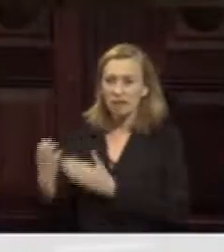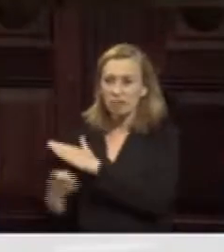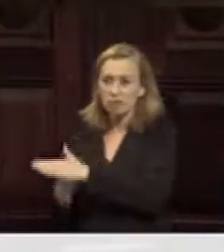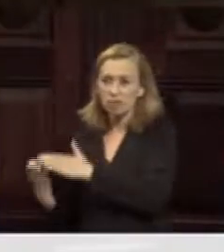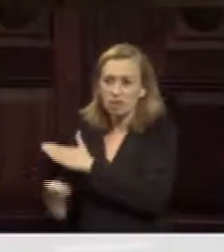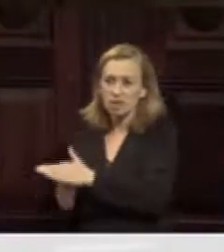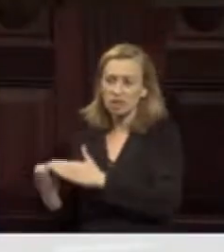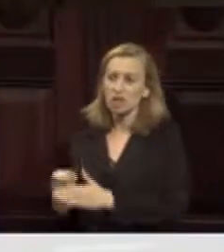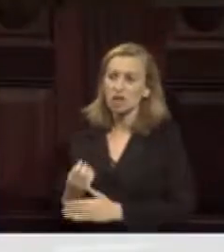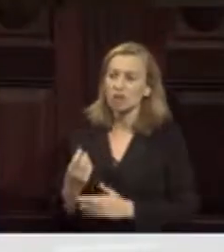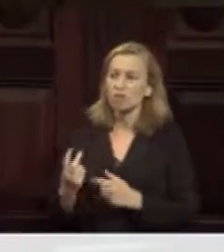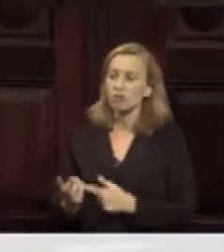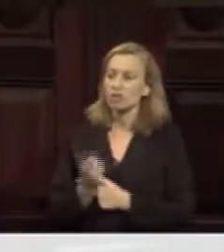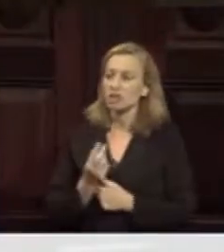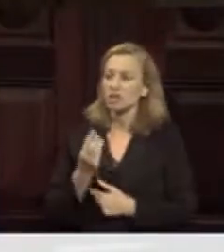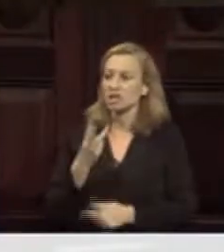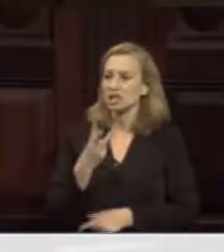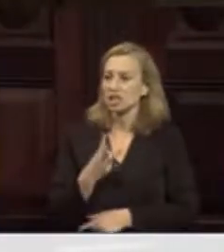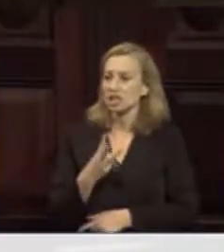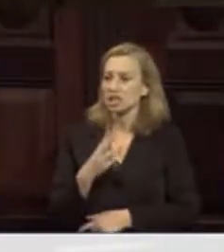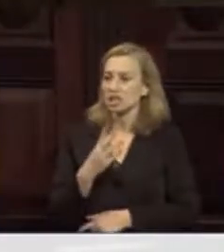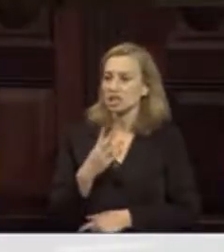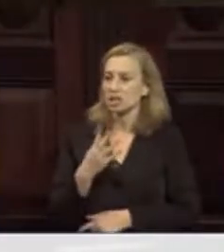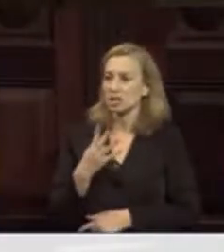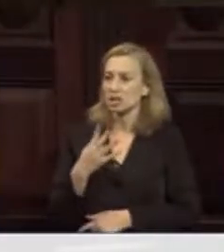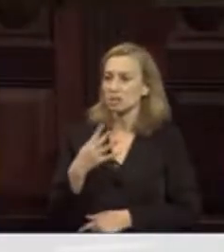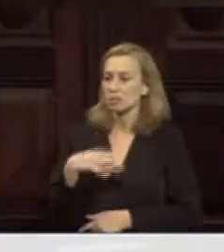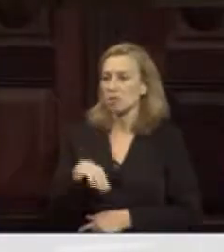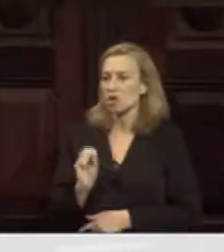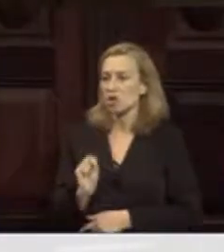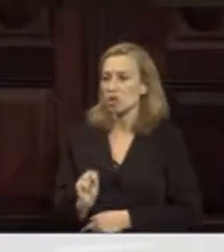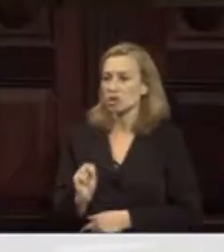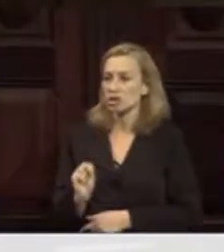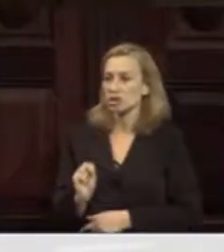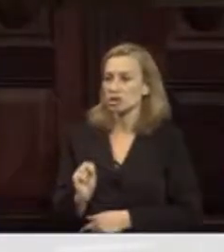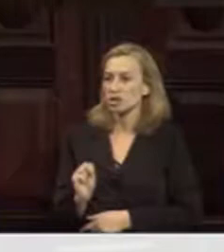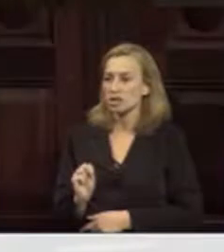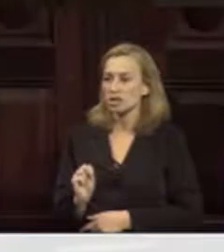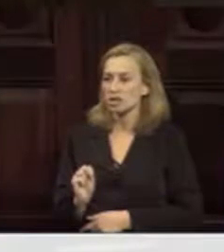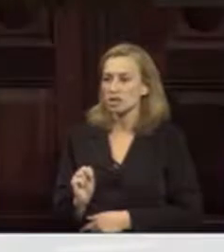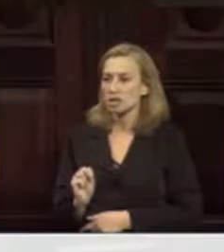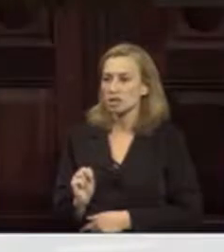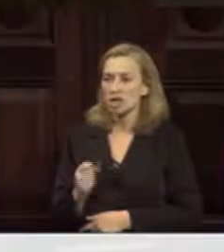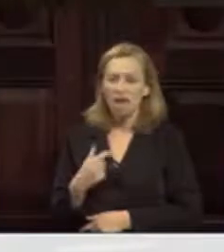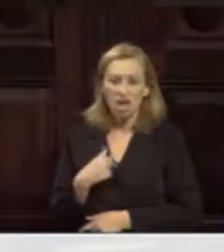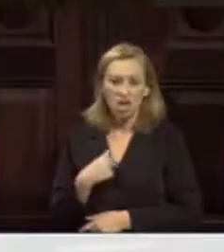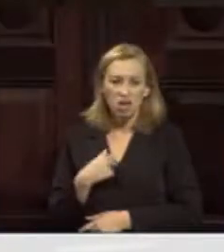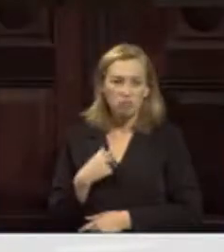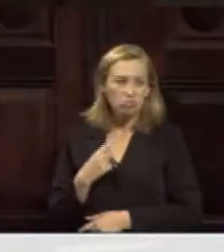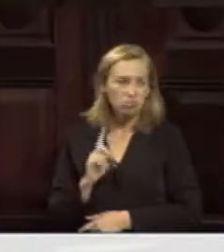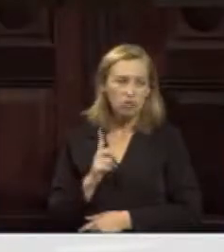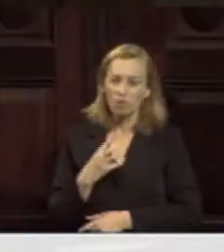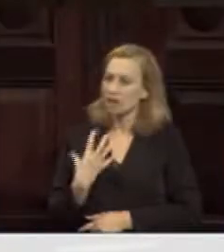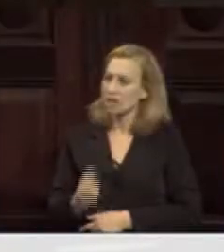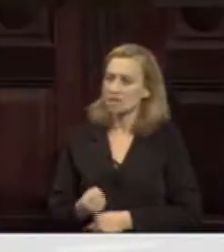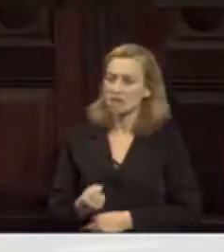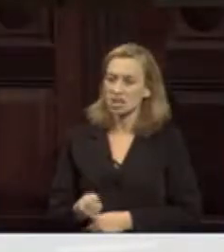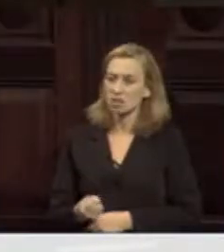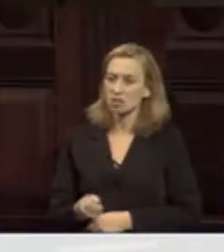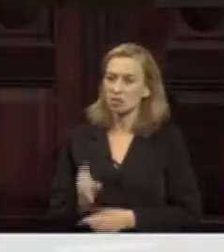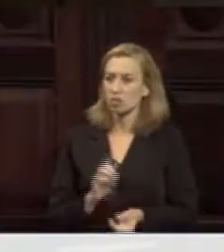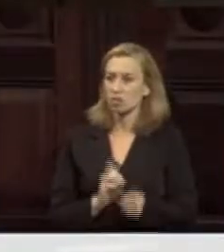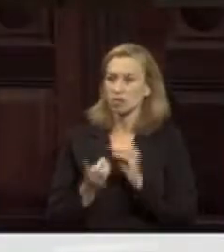empréstimo de 3 bilhões e 500 mil. Não, que eu não concorde com o pagamento de fornecedores, pelo